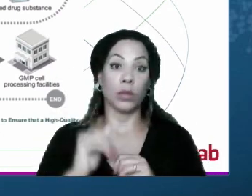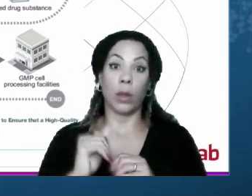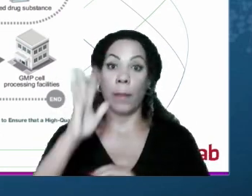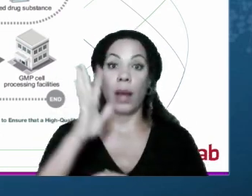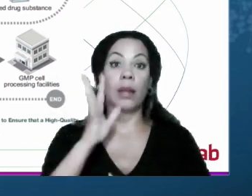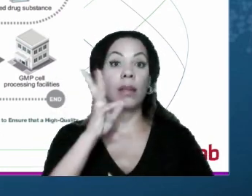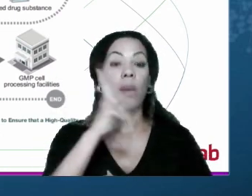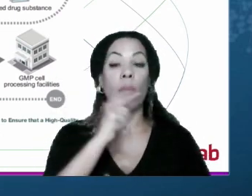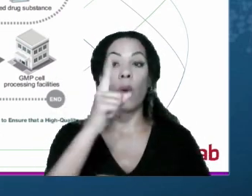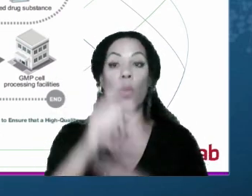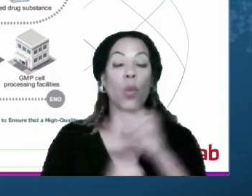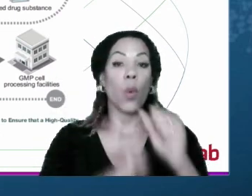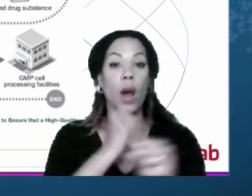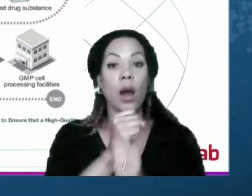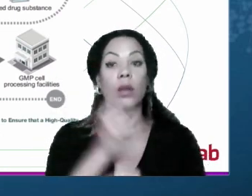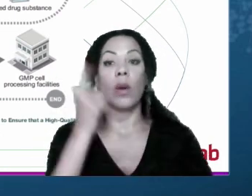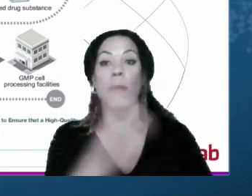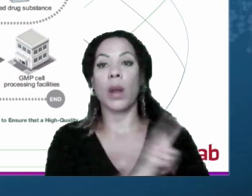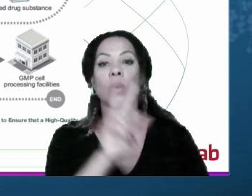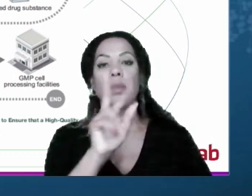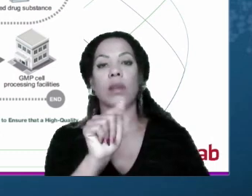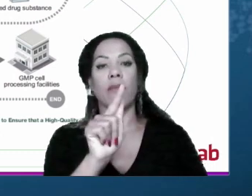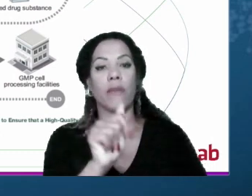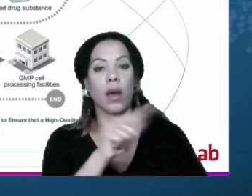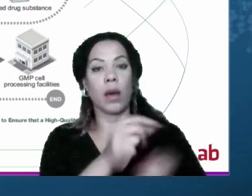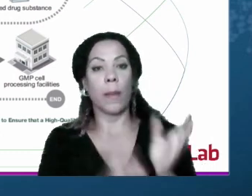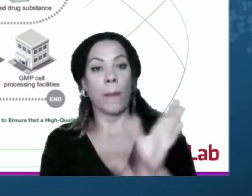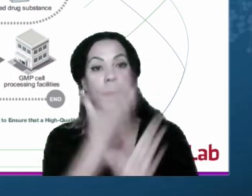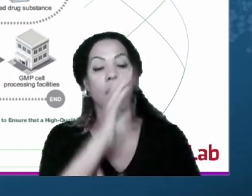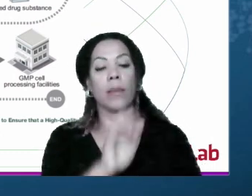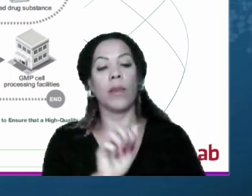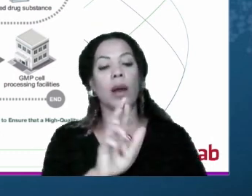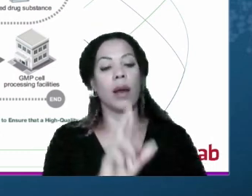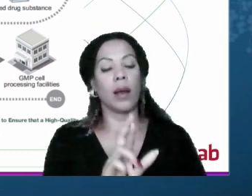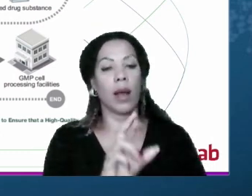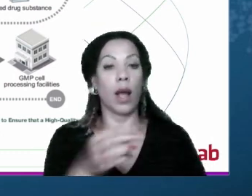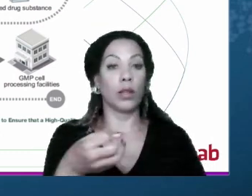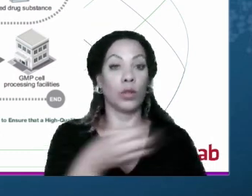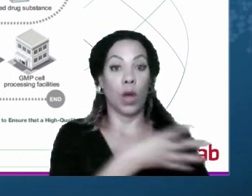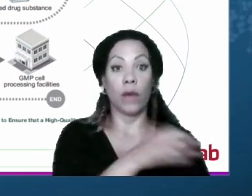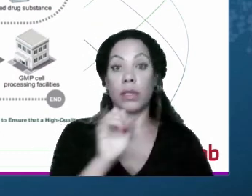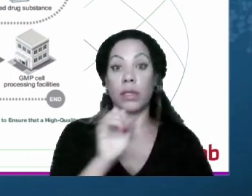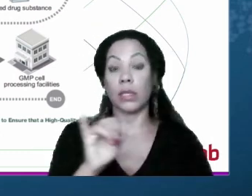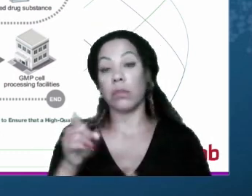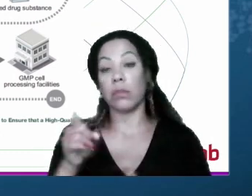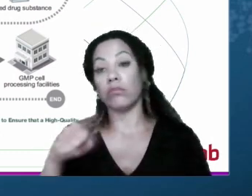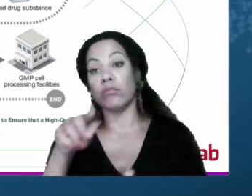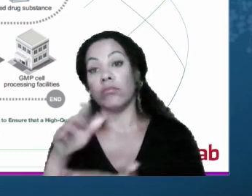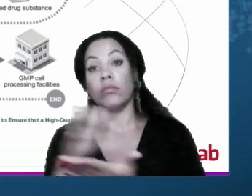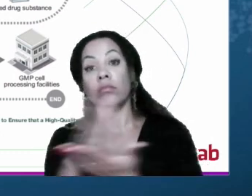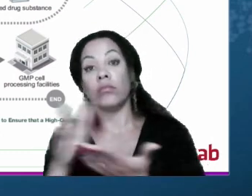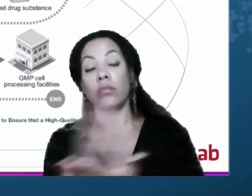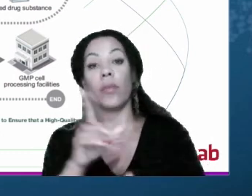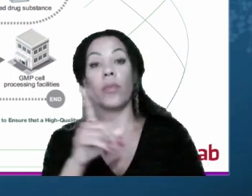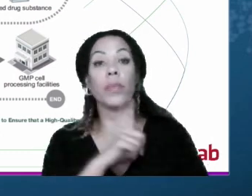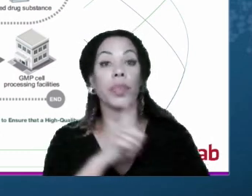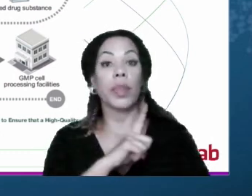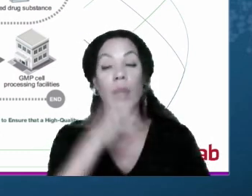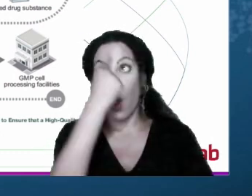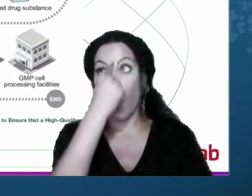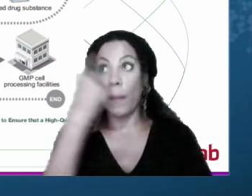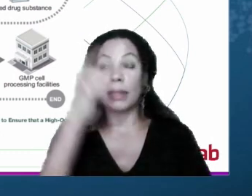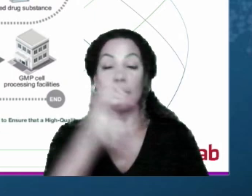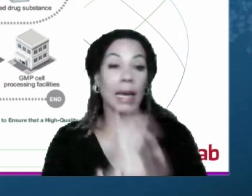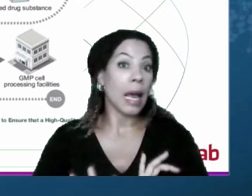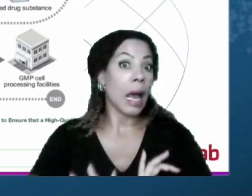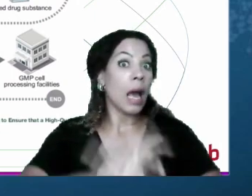você conseguir uma vaga para produzir uma CAR nova. Então, se alguém tem uma ideia brilhante,